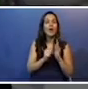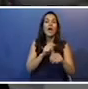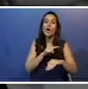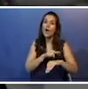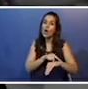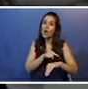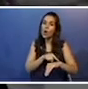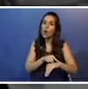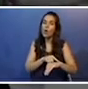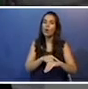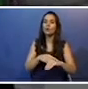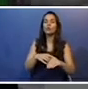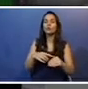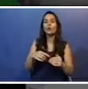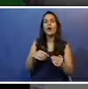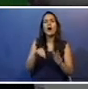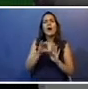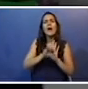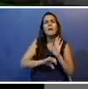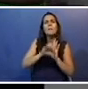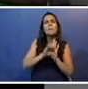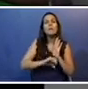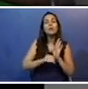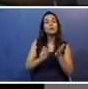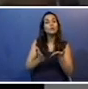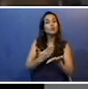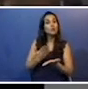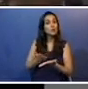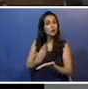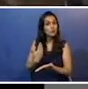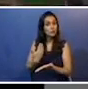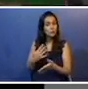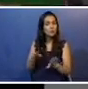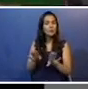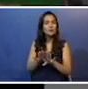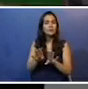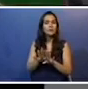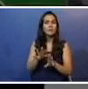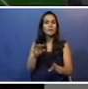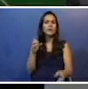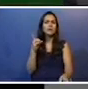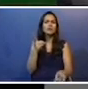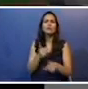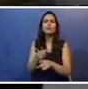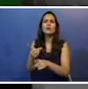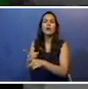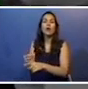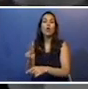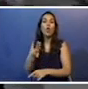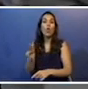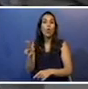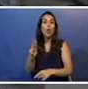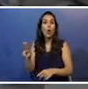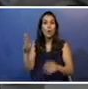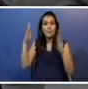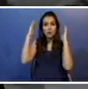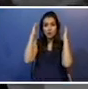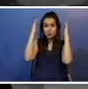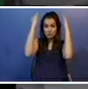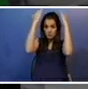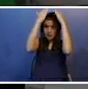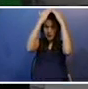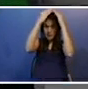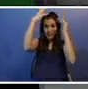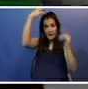e capítulos de livros, na identificação de nomes dos papas e de reis ou